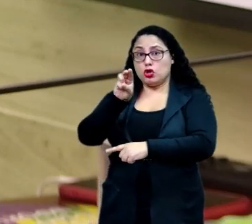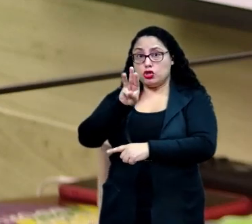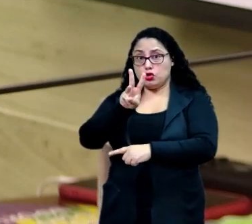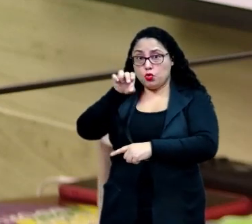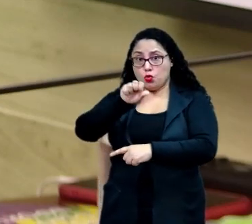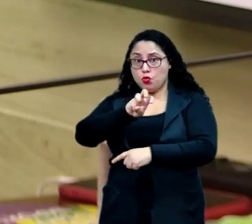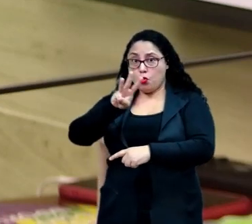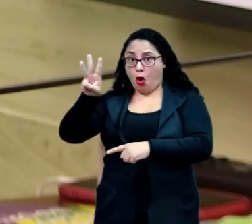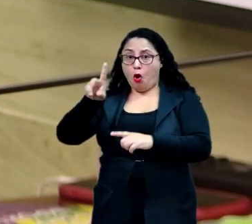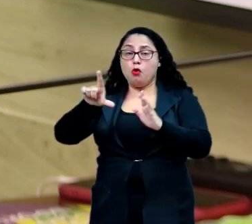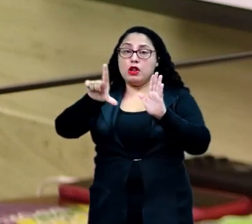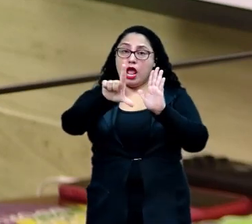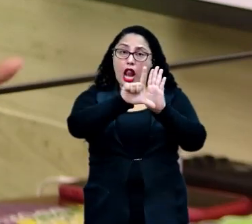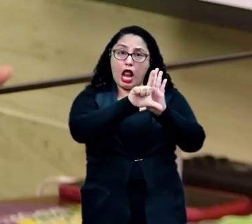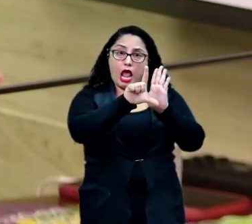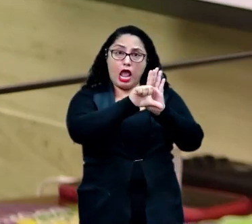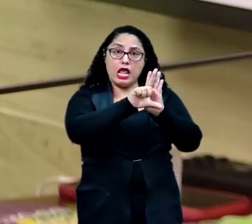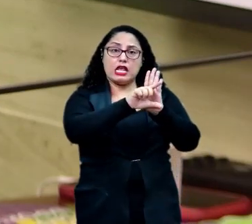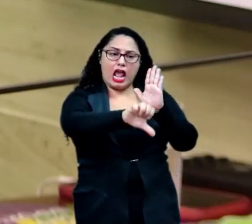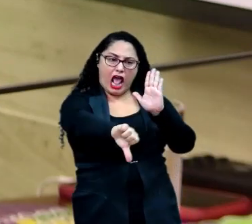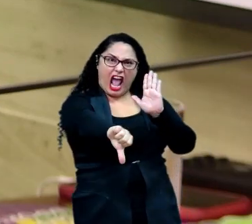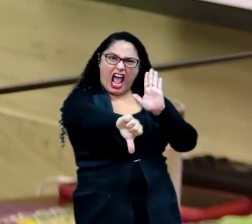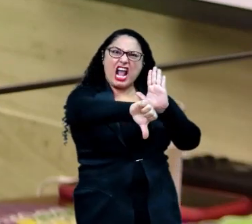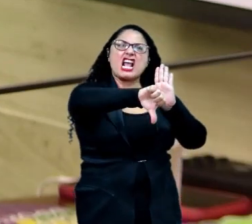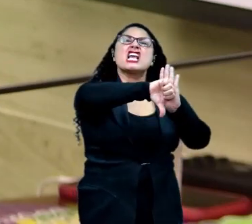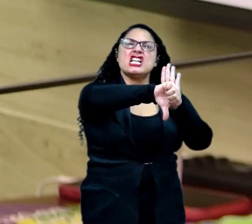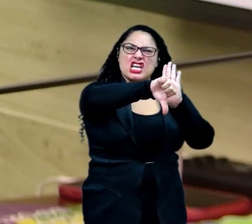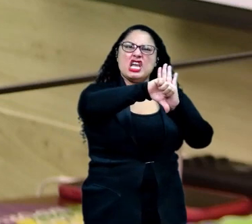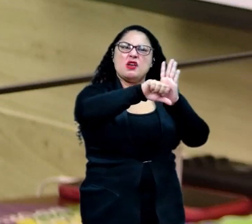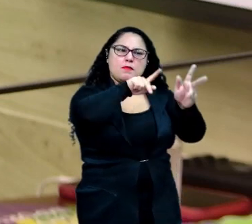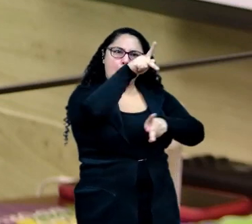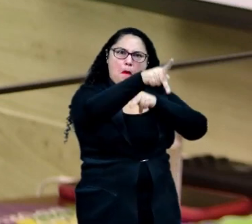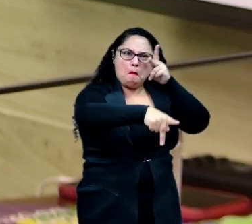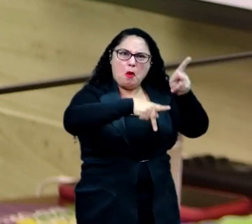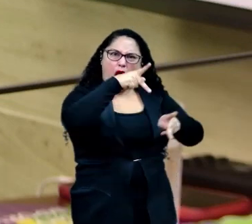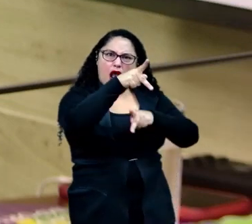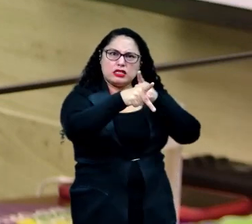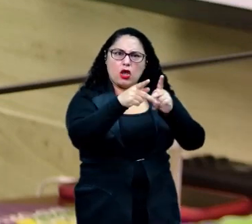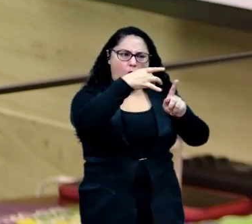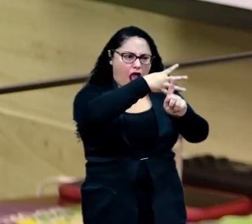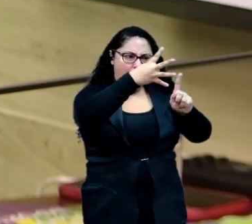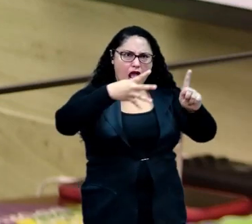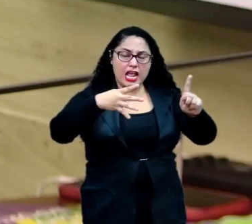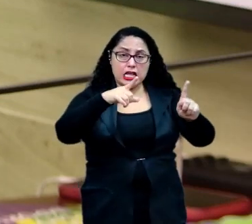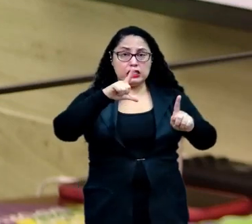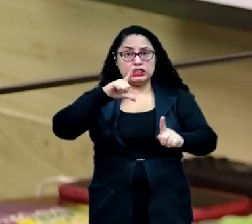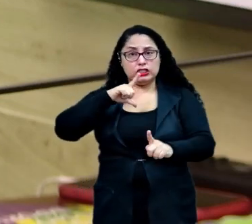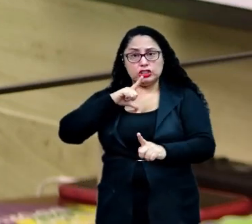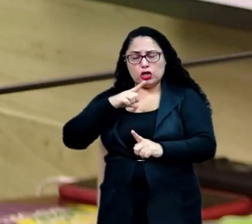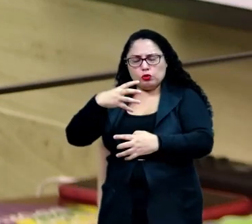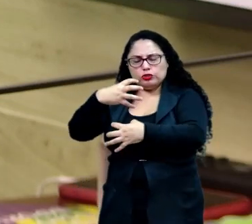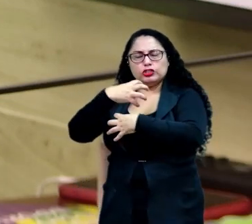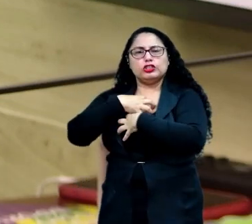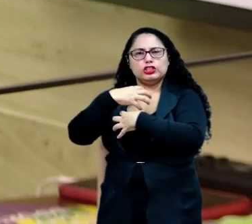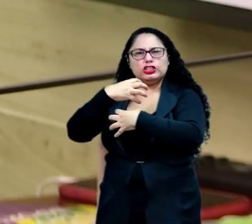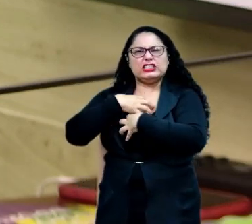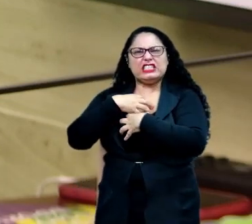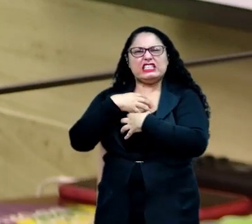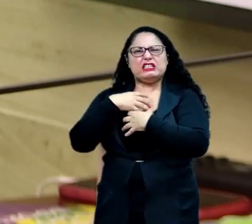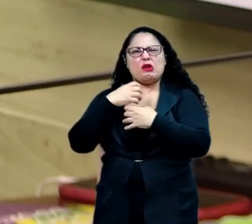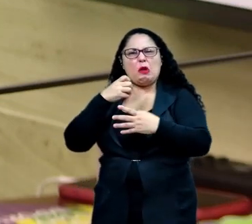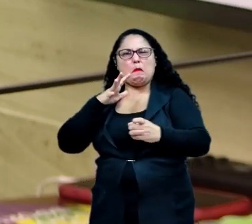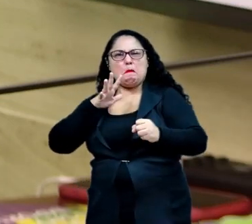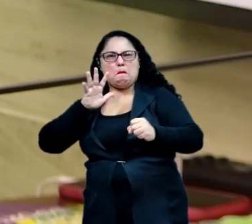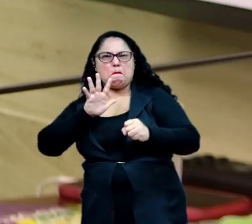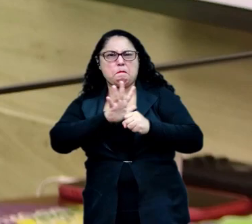havia uma legislação que criminalizava parcialmente a população LGBT, e havia um sentimento de tentar impor